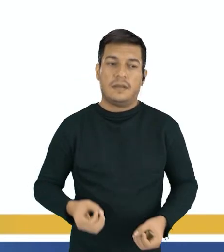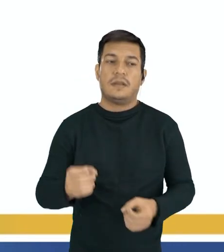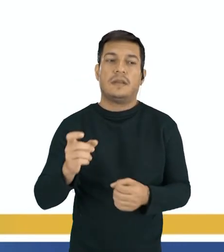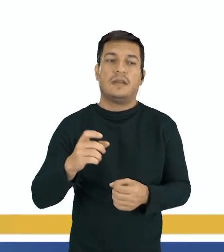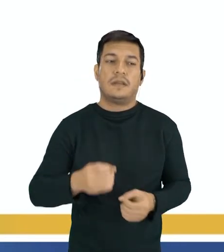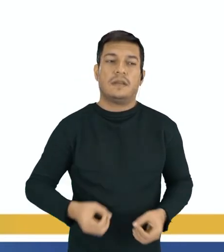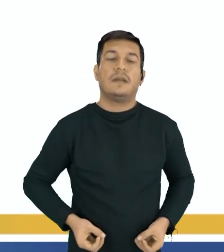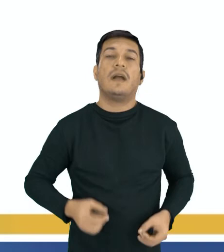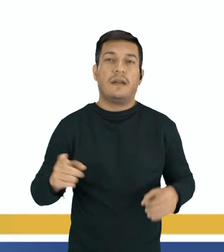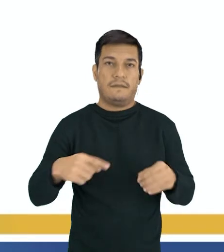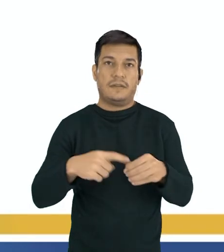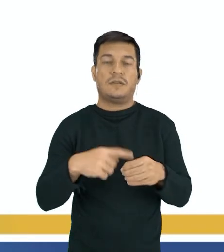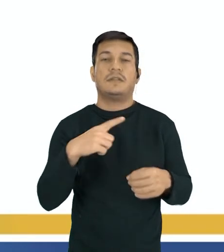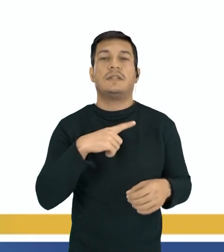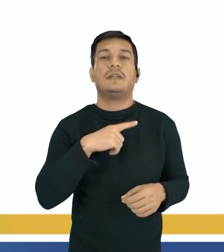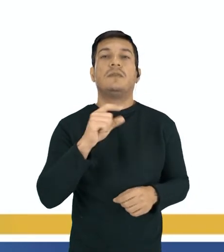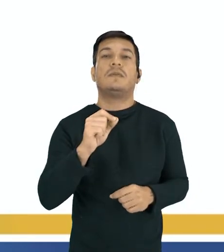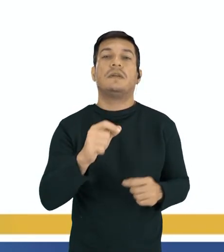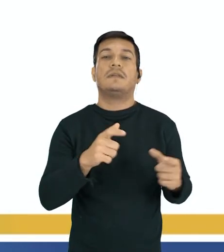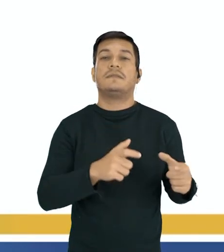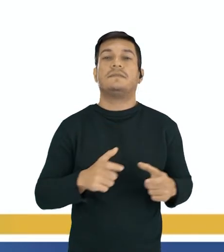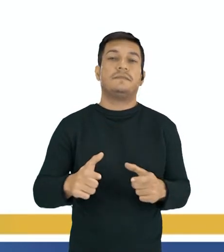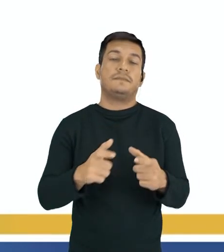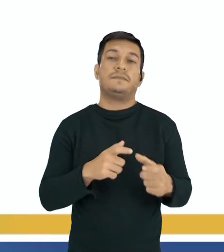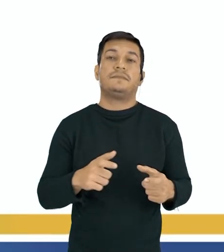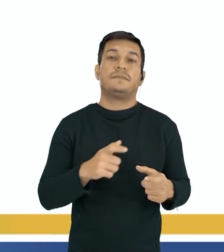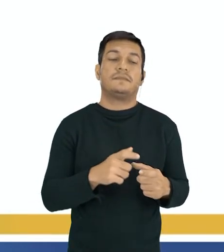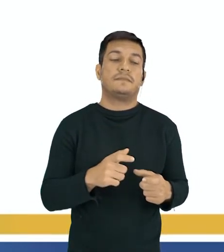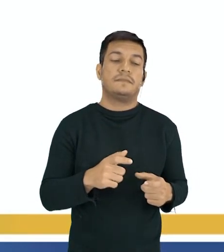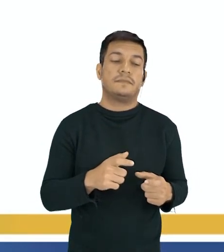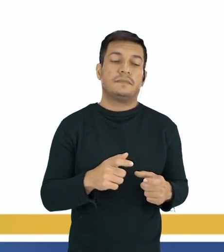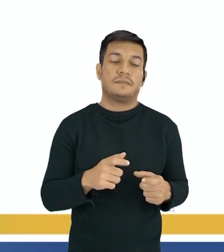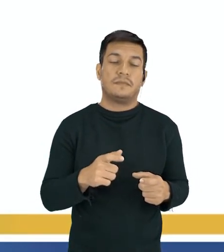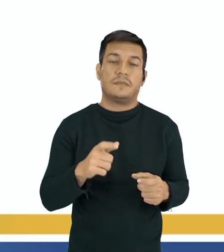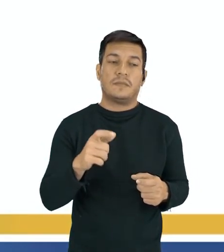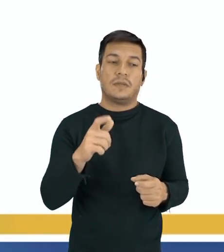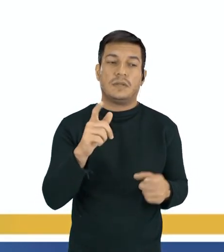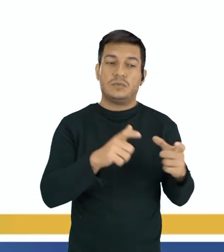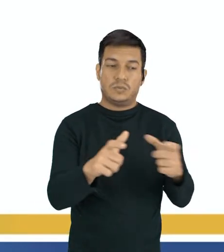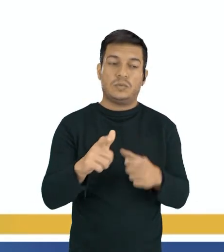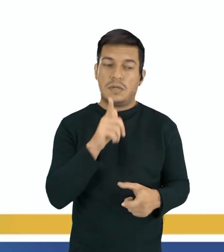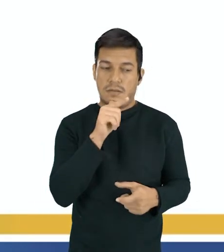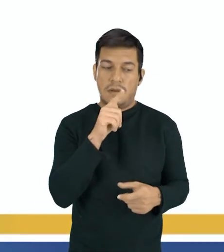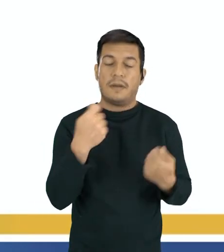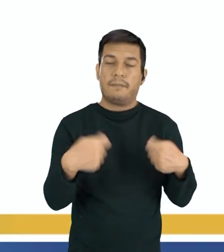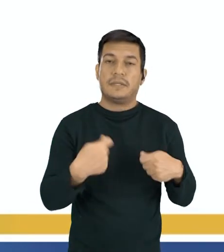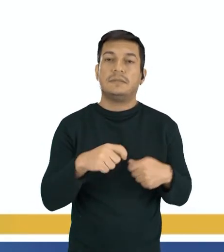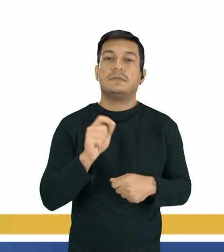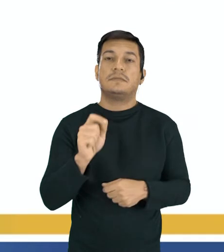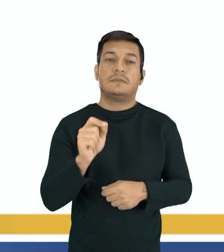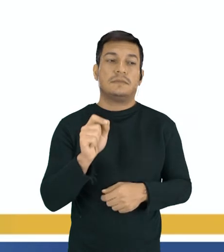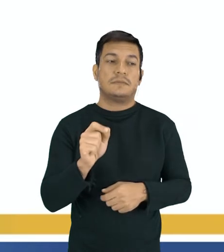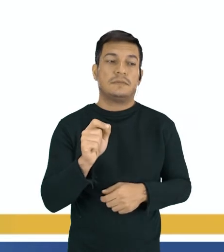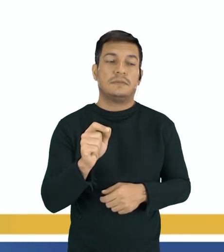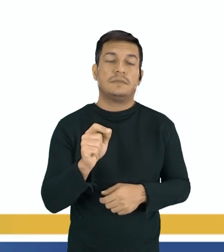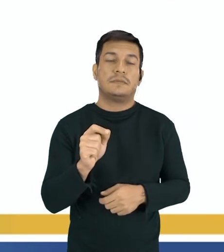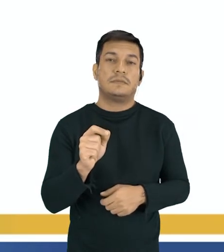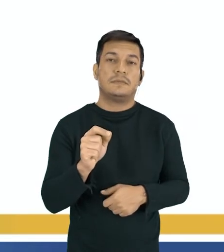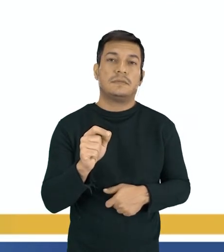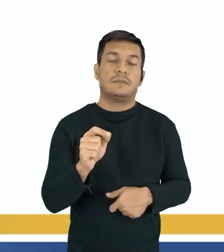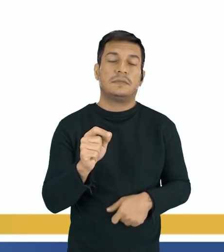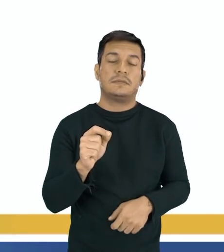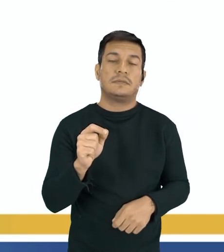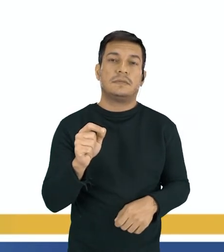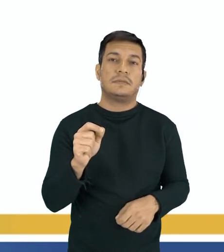uma relação direta. O ambiente úmido, animais que são de ambientes úmidos, eles precisam